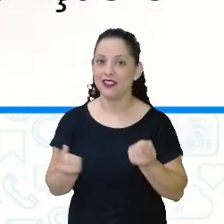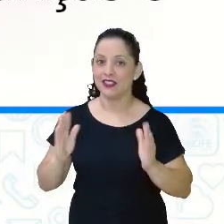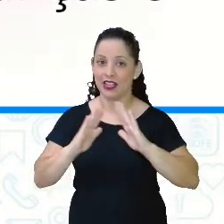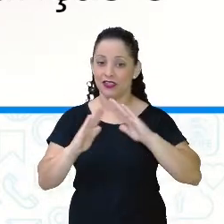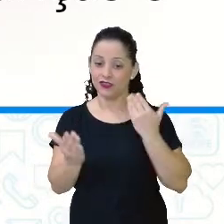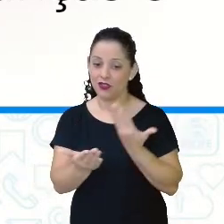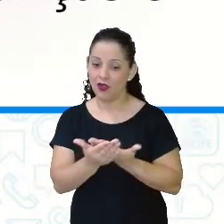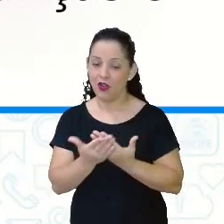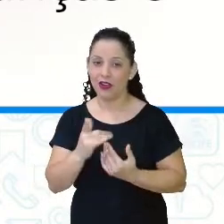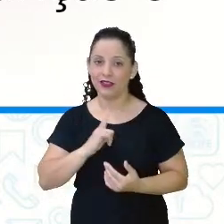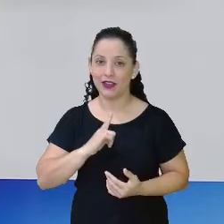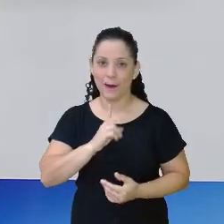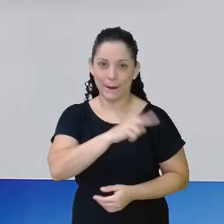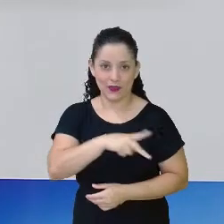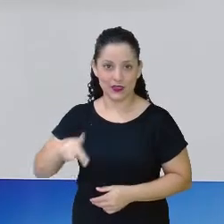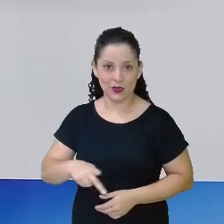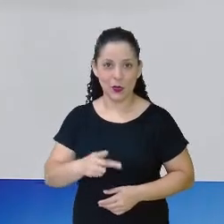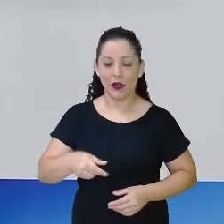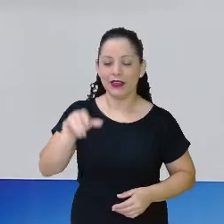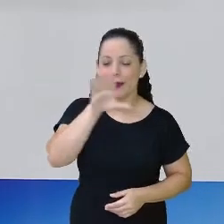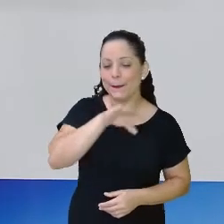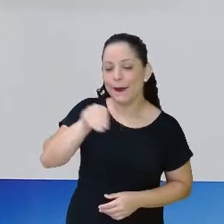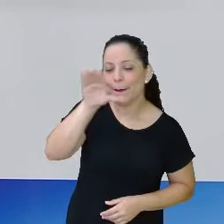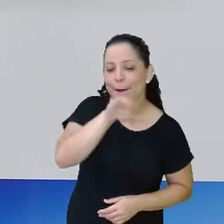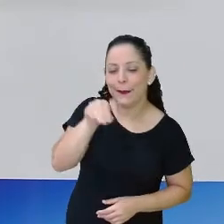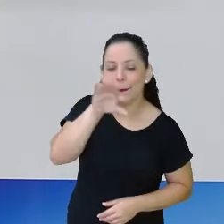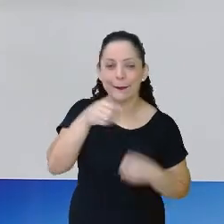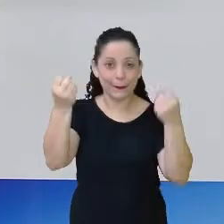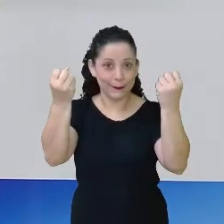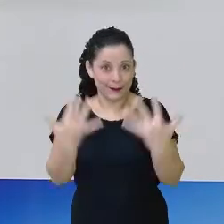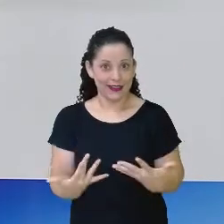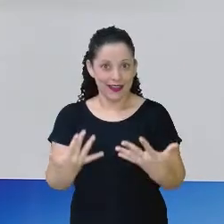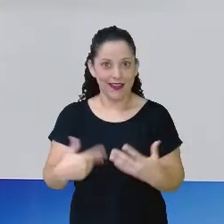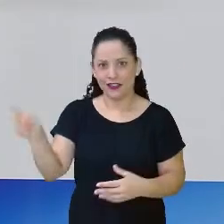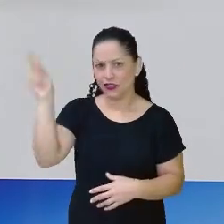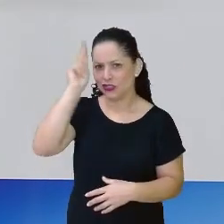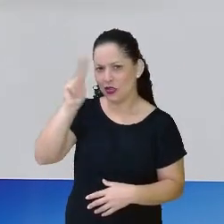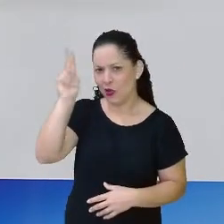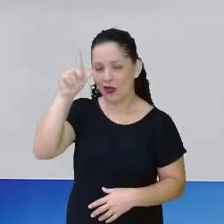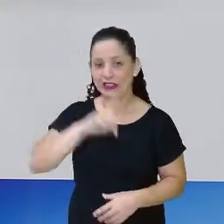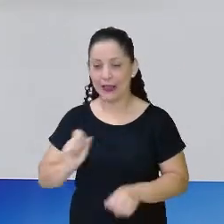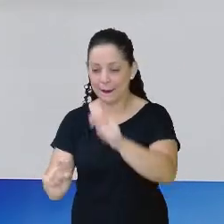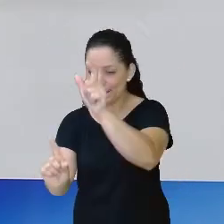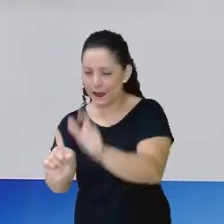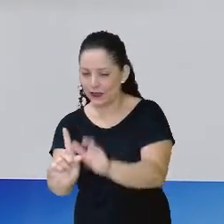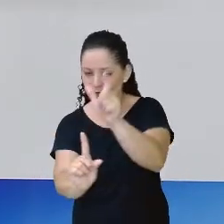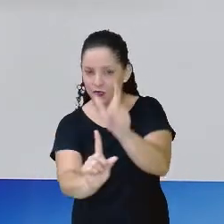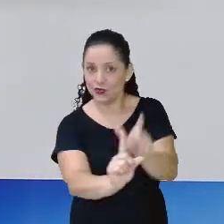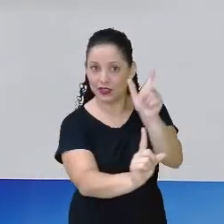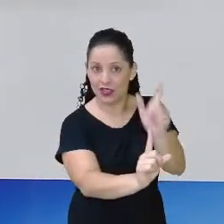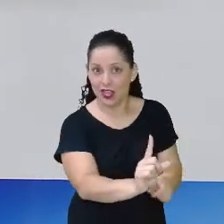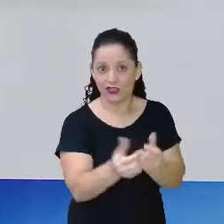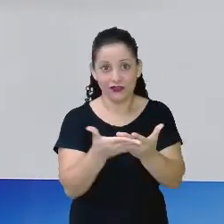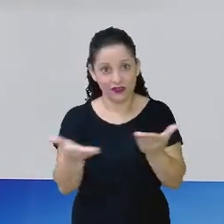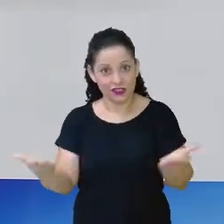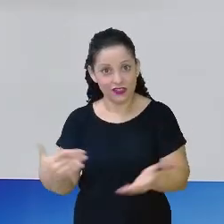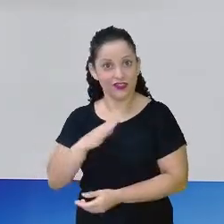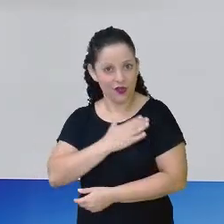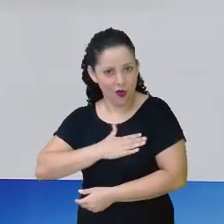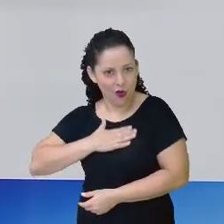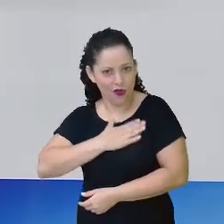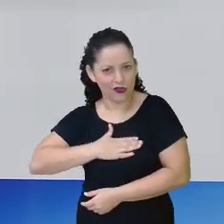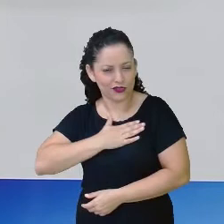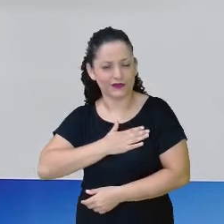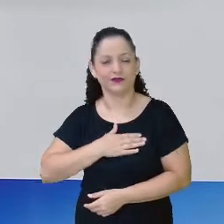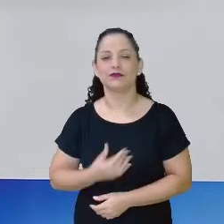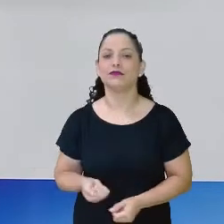pessoa, aquele contador de histórias, aquela contadora de histórias, e tem aqueles personagens que vocês amam. Quando essas histórias